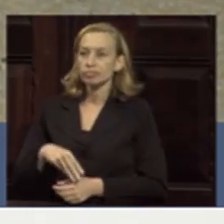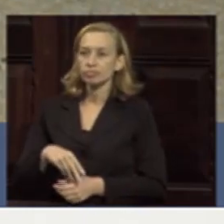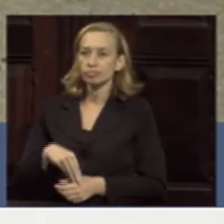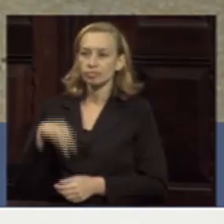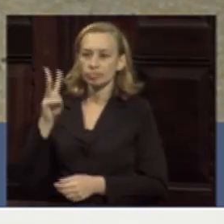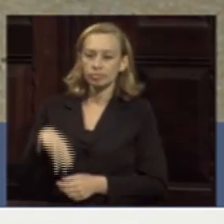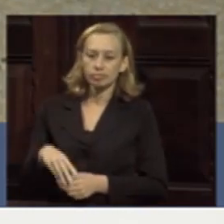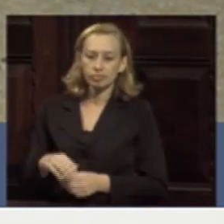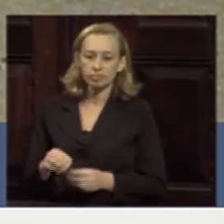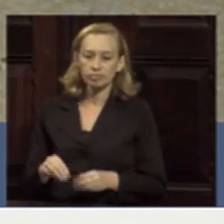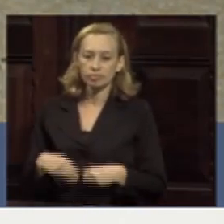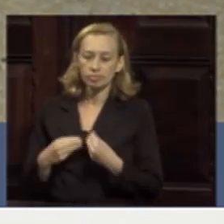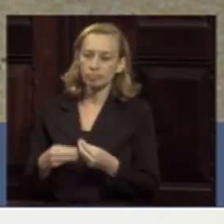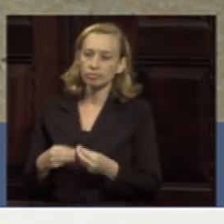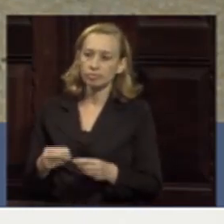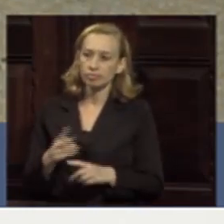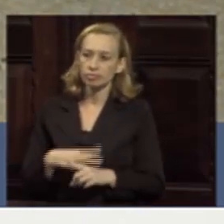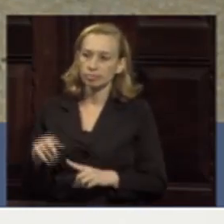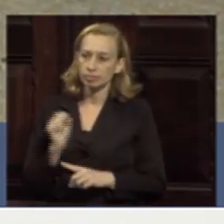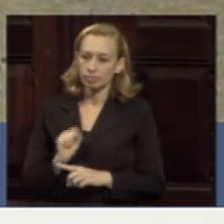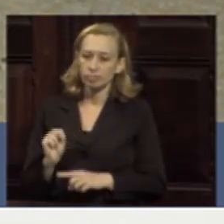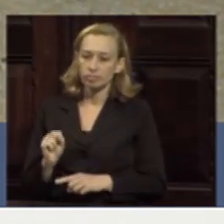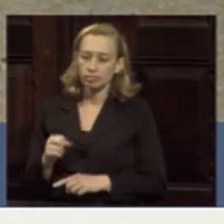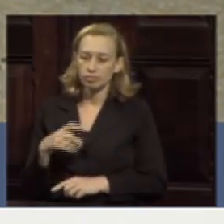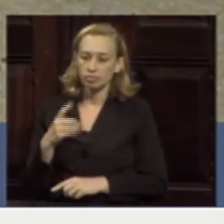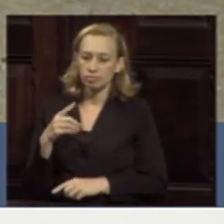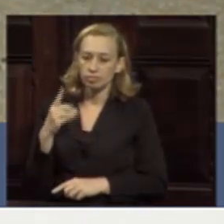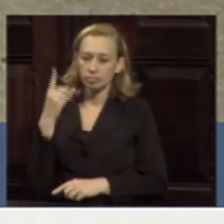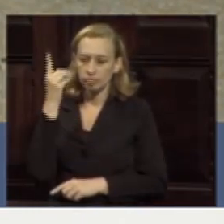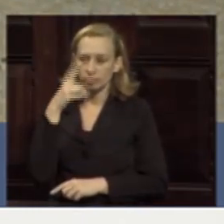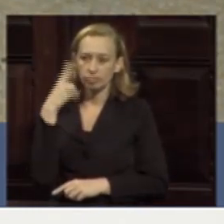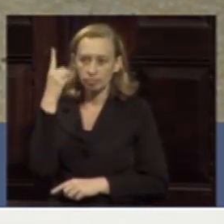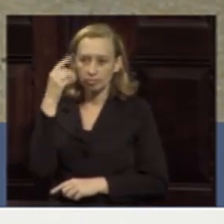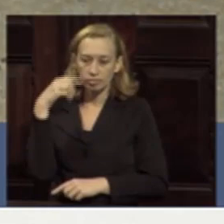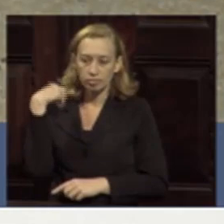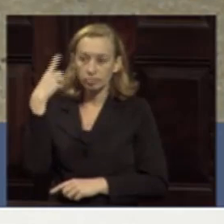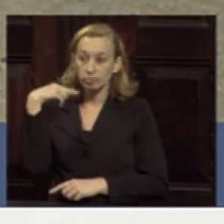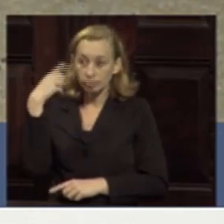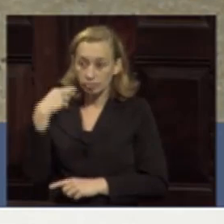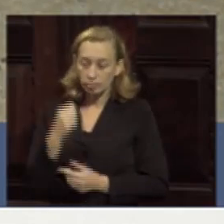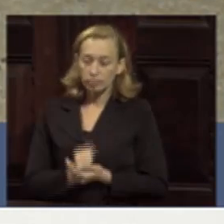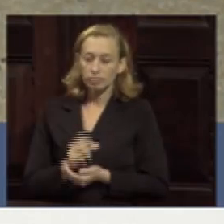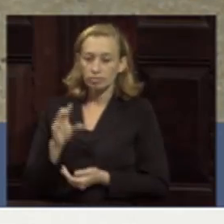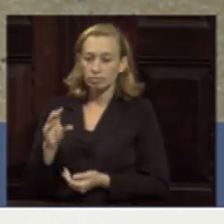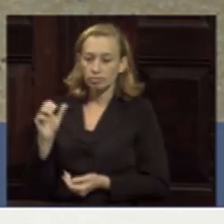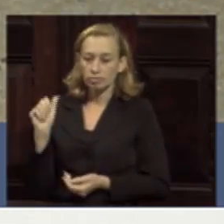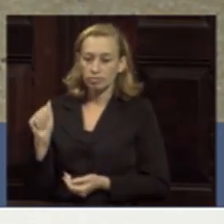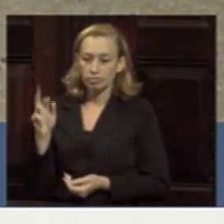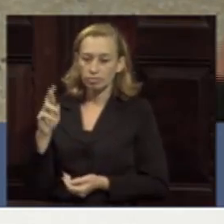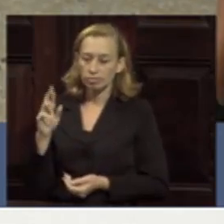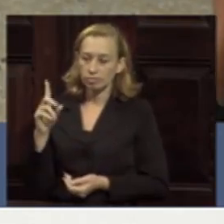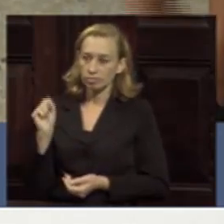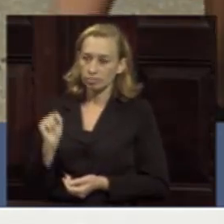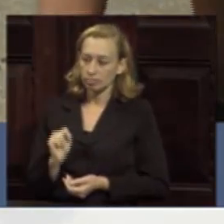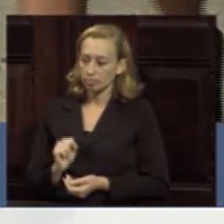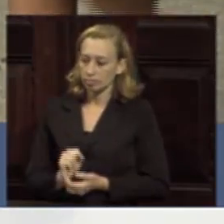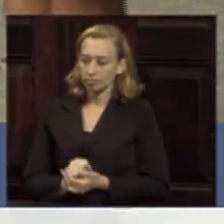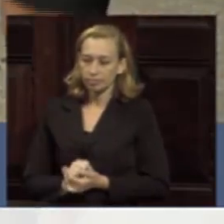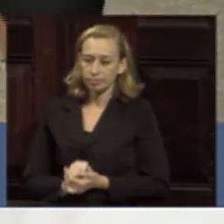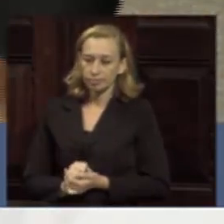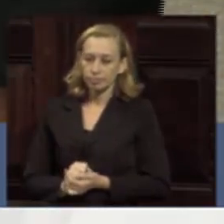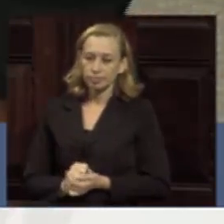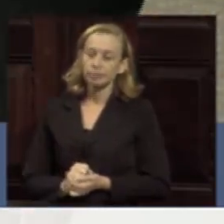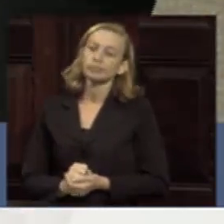é o doutor Carlos Henrique Junto. Espero, inclusive, senhor presidente, que, ao prestar esta homenagem, eu também